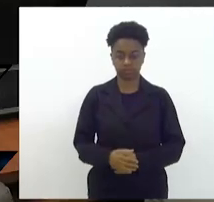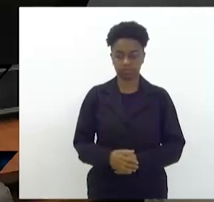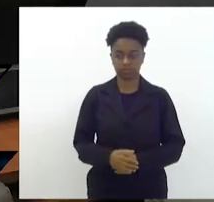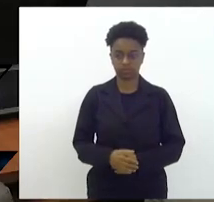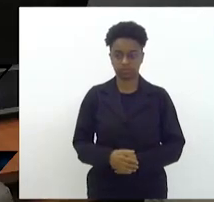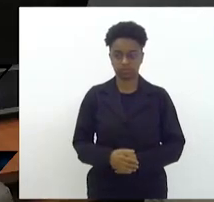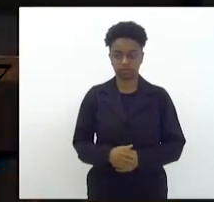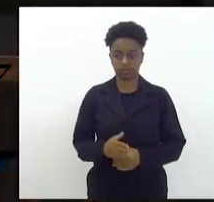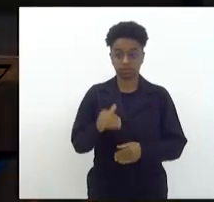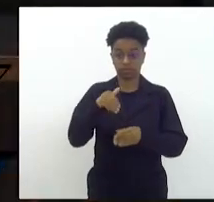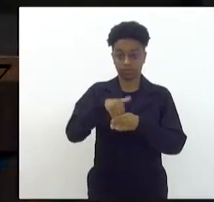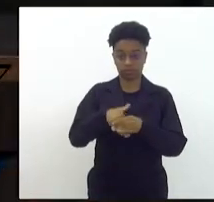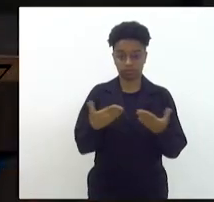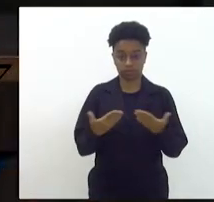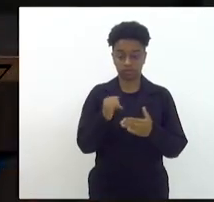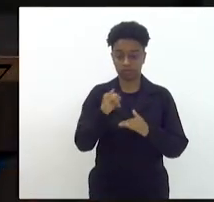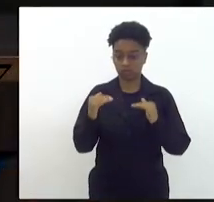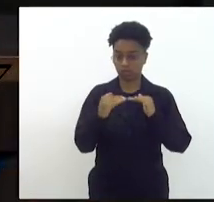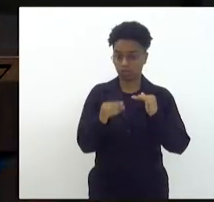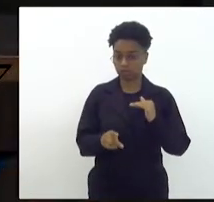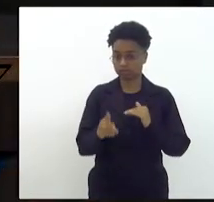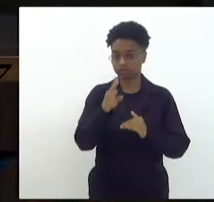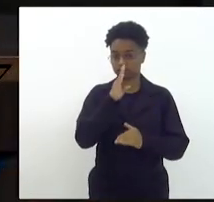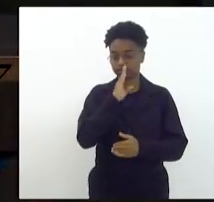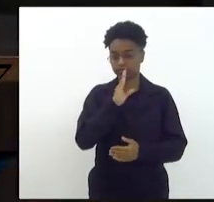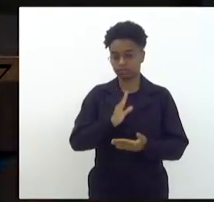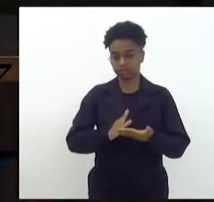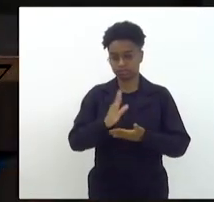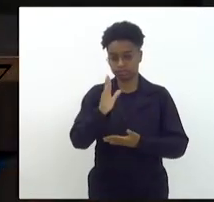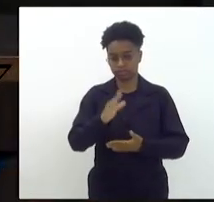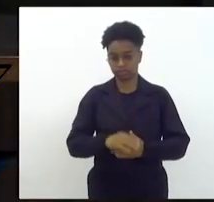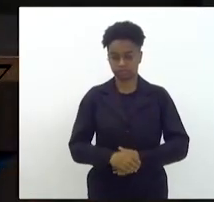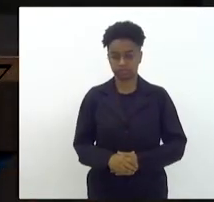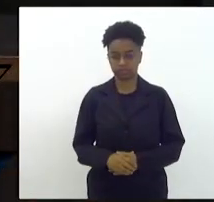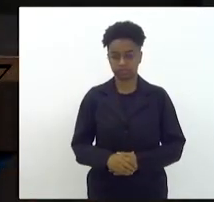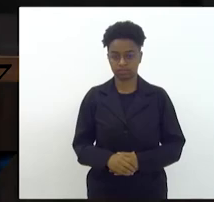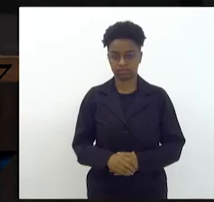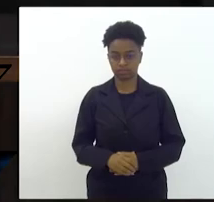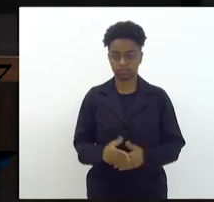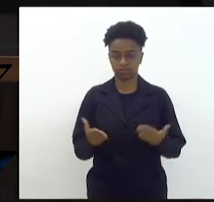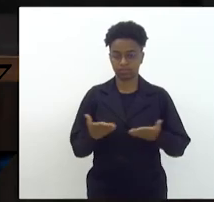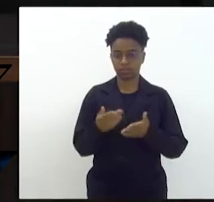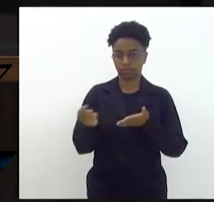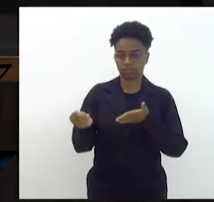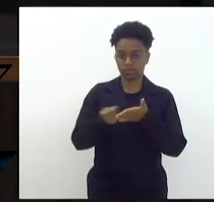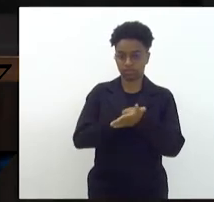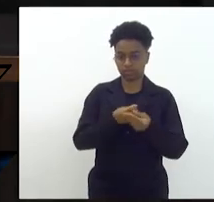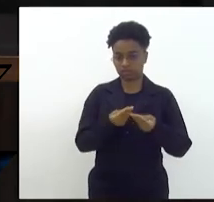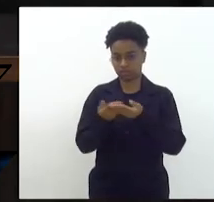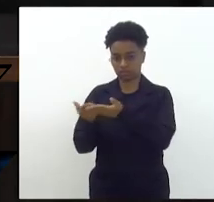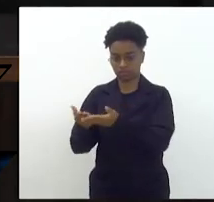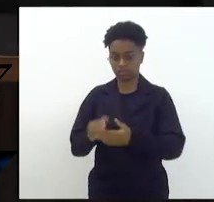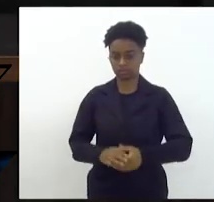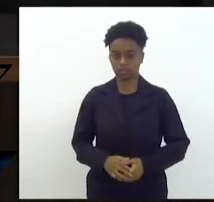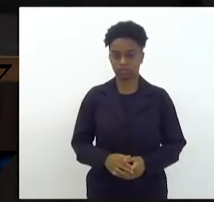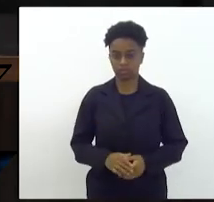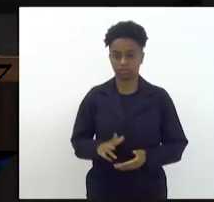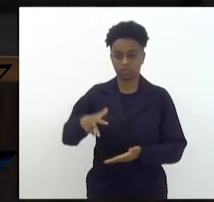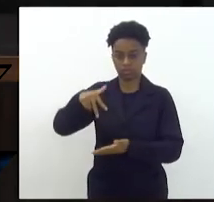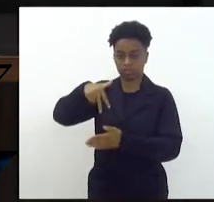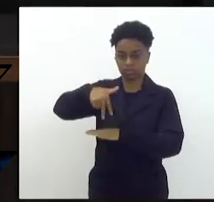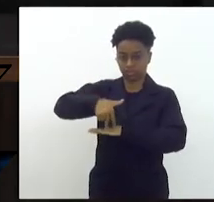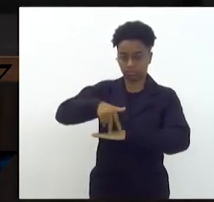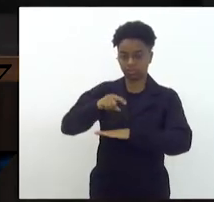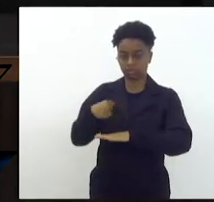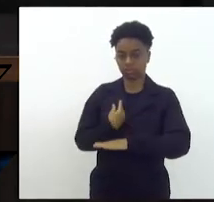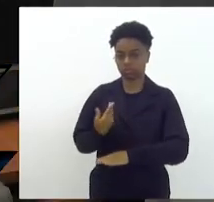em votação senhores que a própria Manias Como estão aprovado vai a promulgação com a palavra nosso